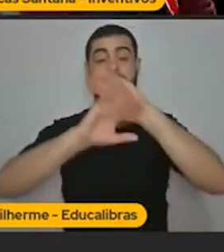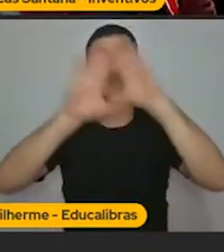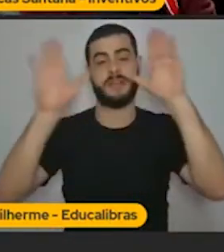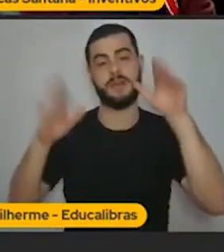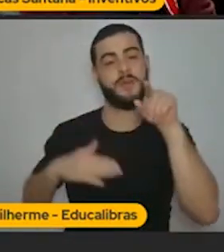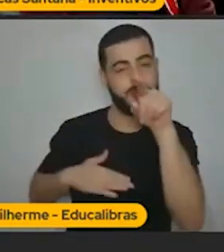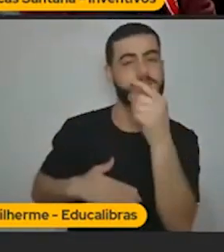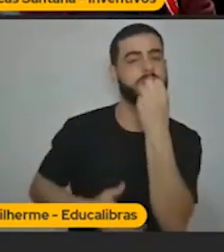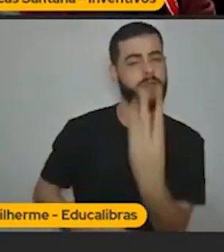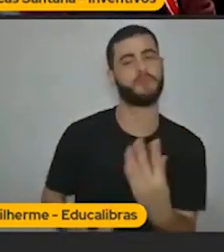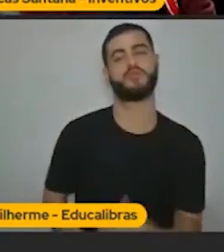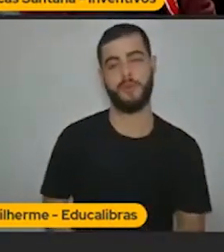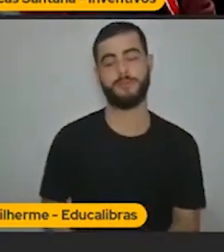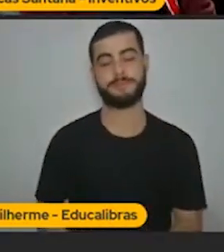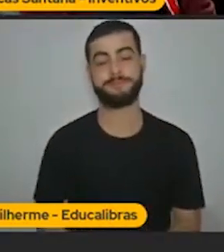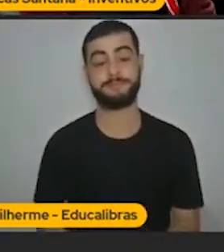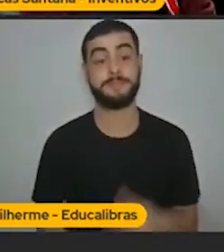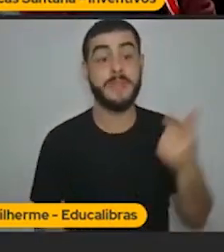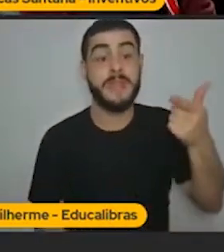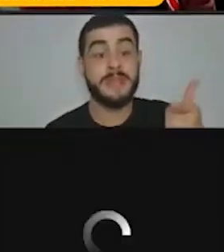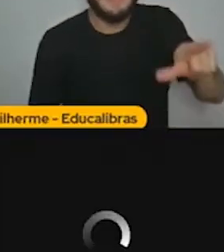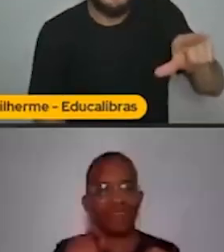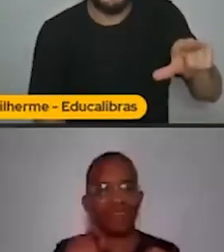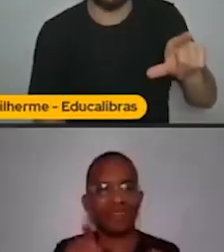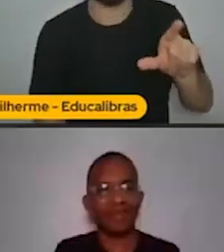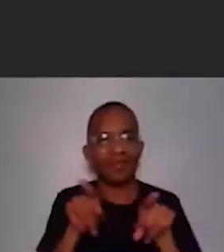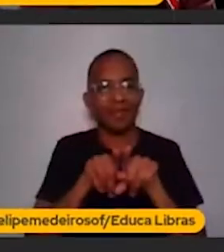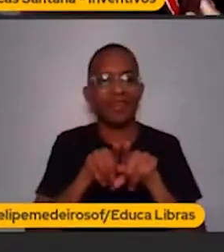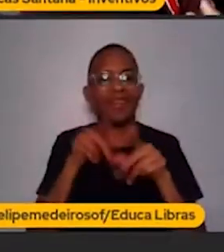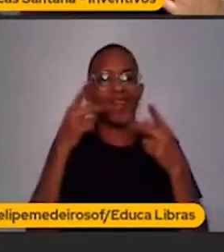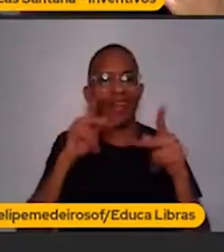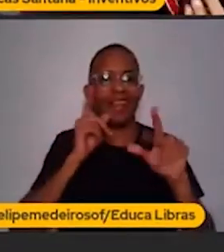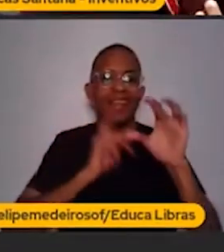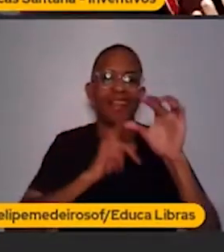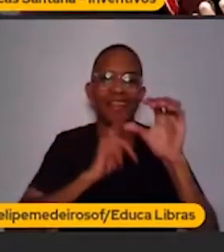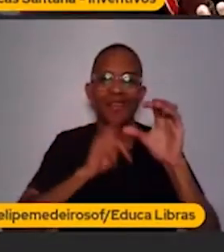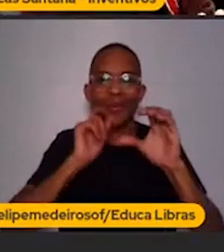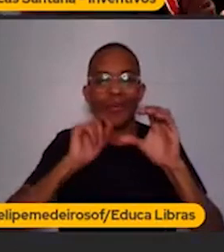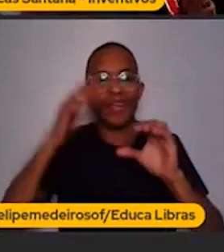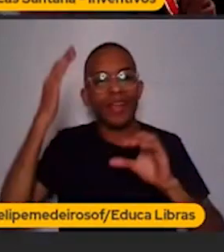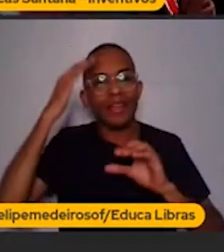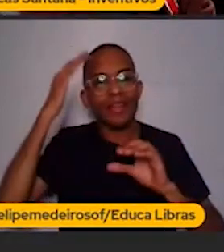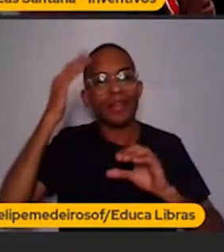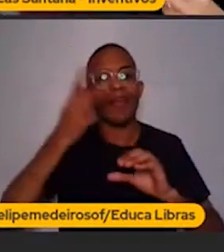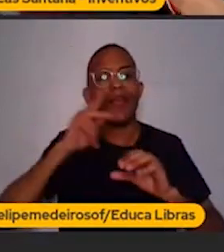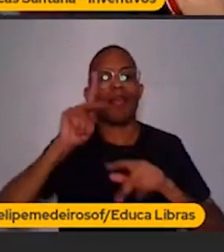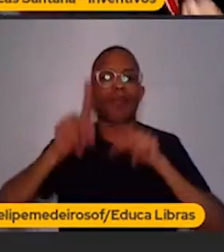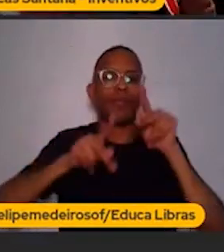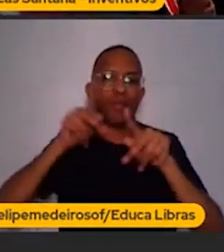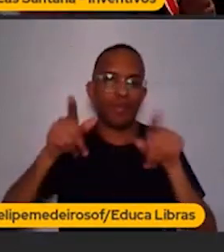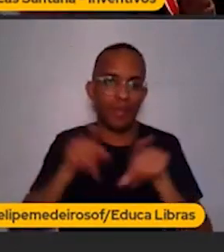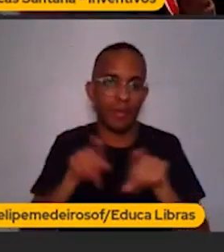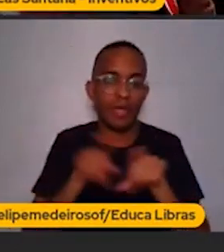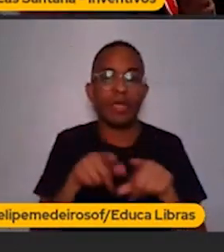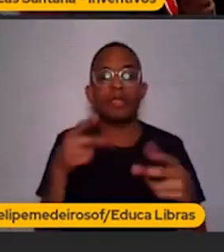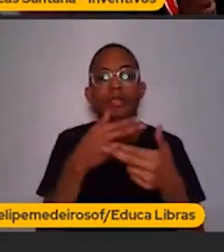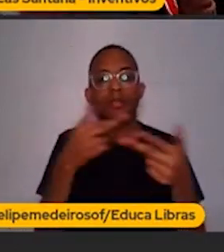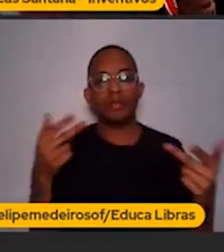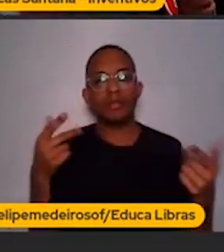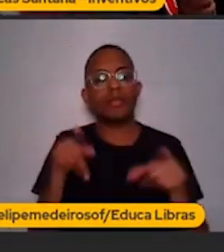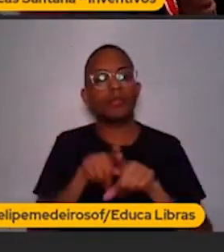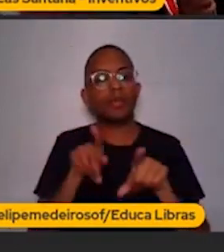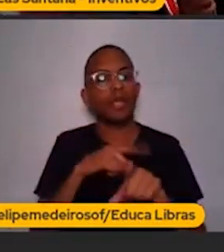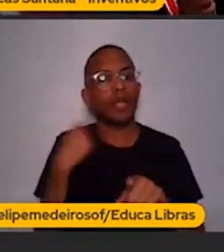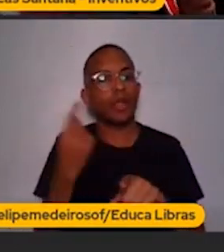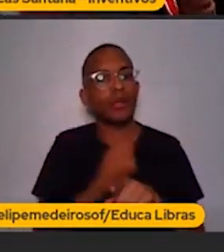A próxima coisa que a gente precisa fazer para o nosso cliente é entender o nosso público. Muitas vezes a gente